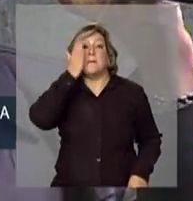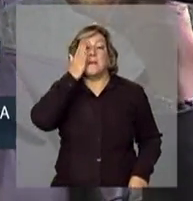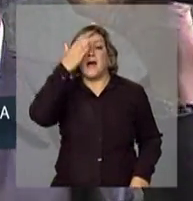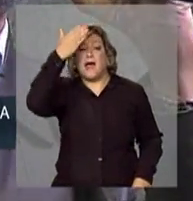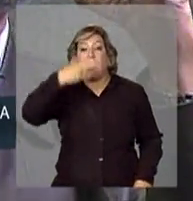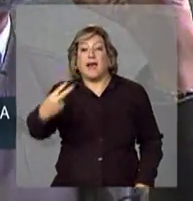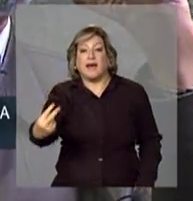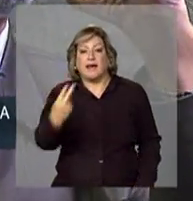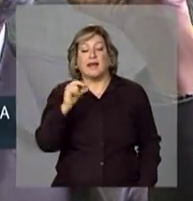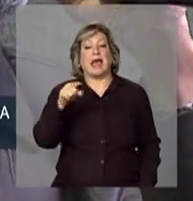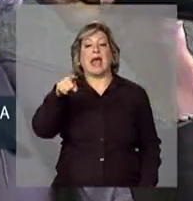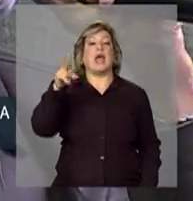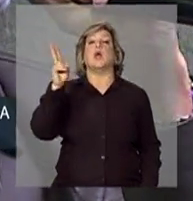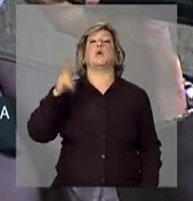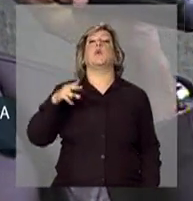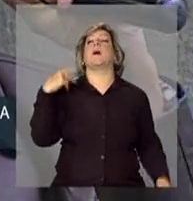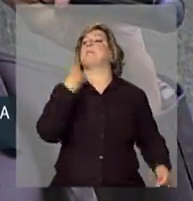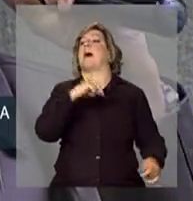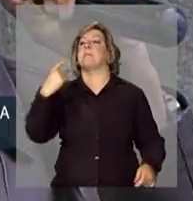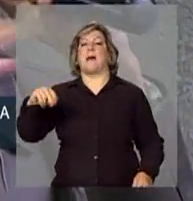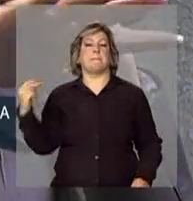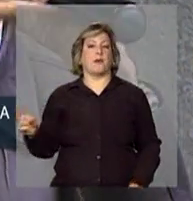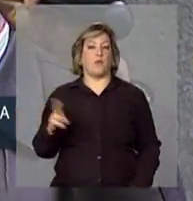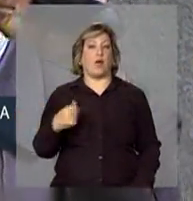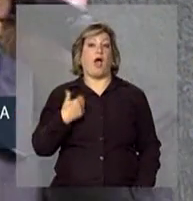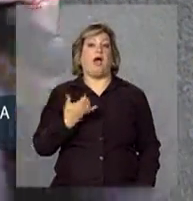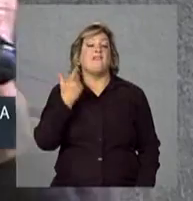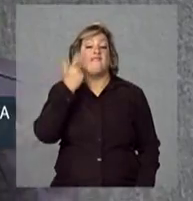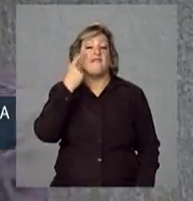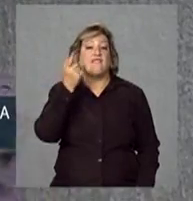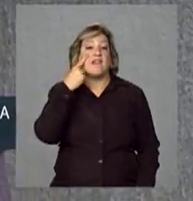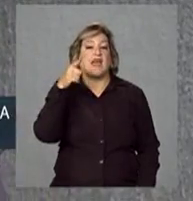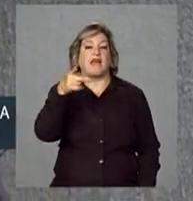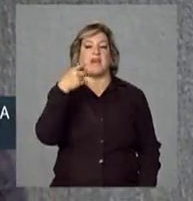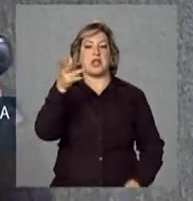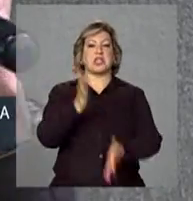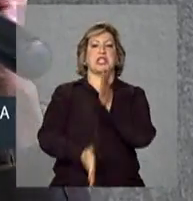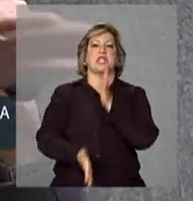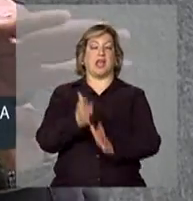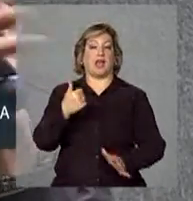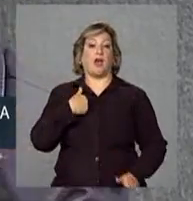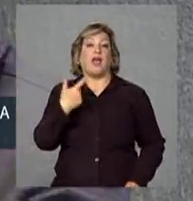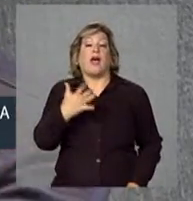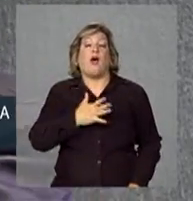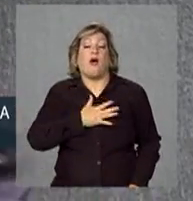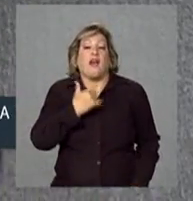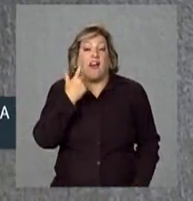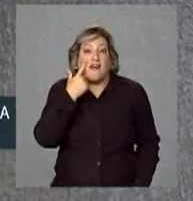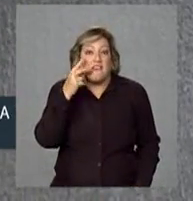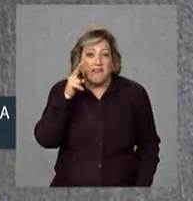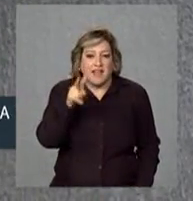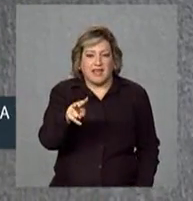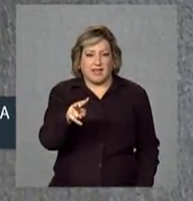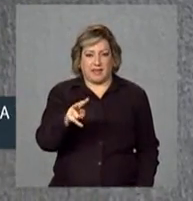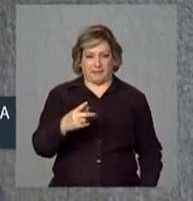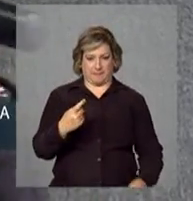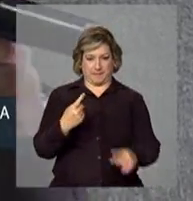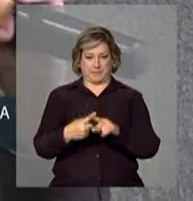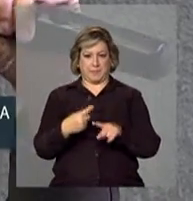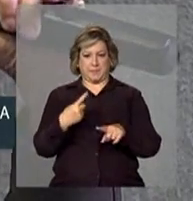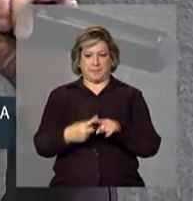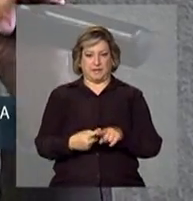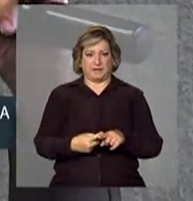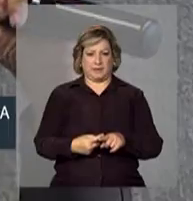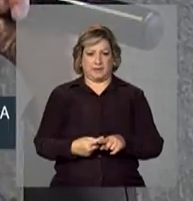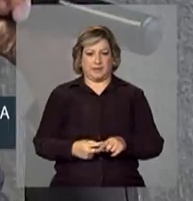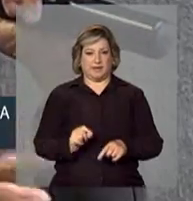que ele nunca torturou, que ele não tem nada com torturas. E outros certamente farão